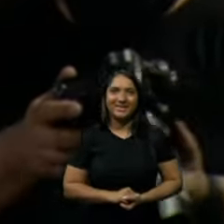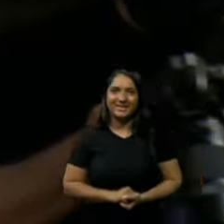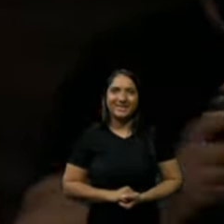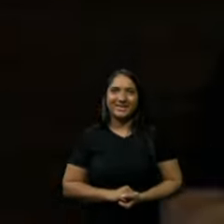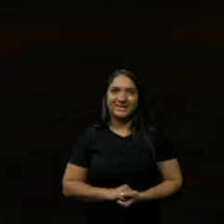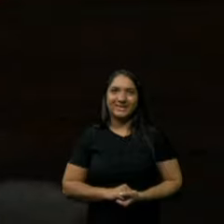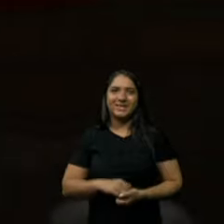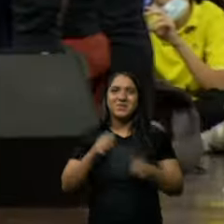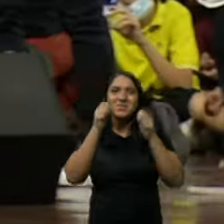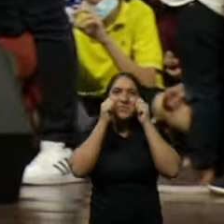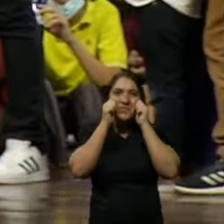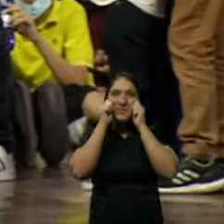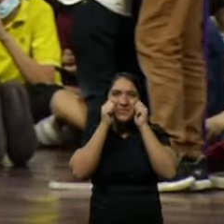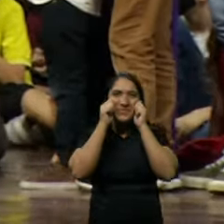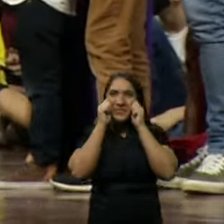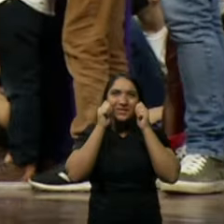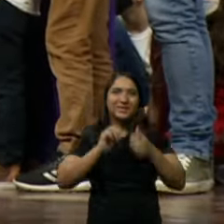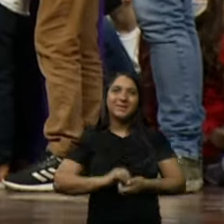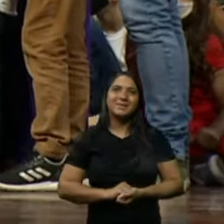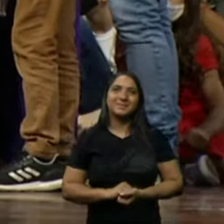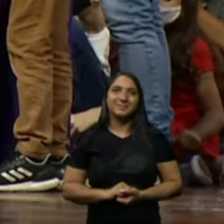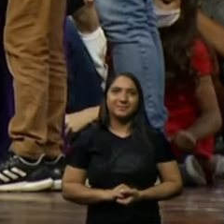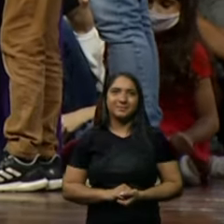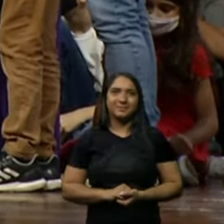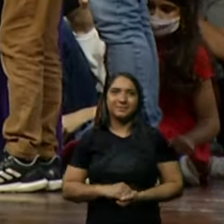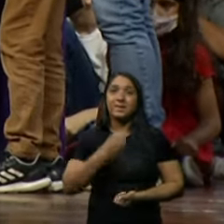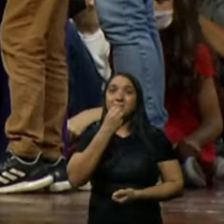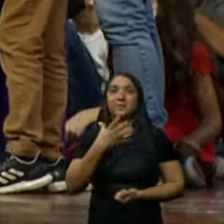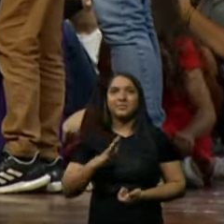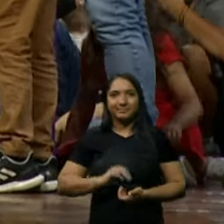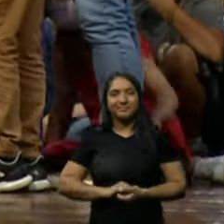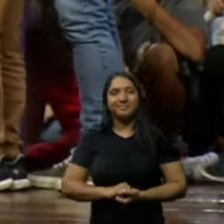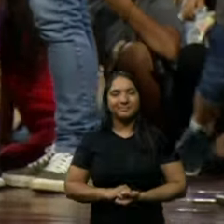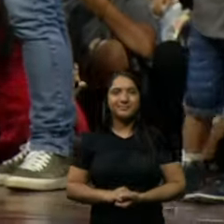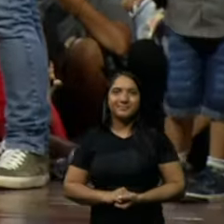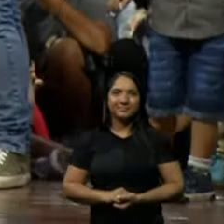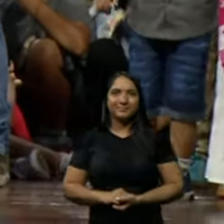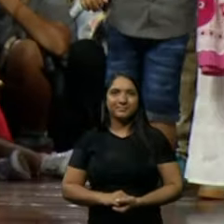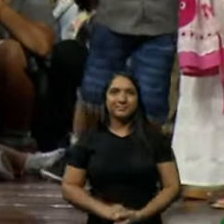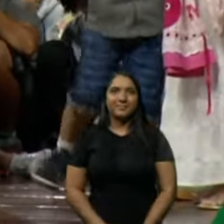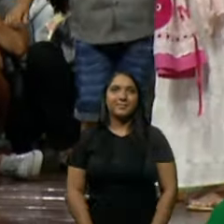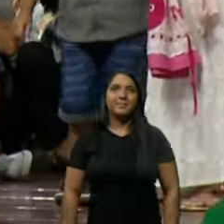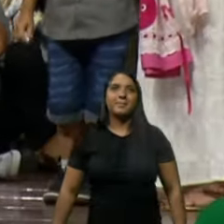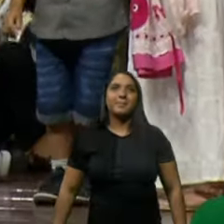Ai que fofinha é muito bem